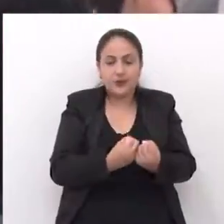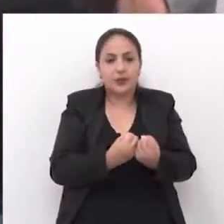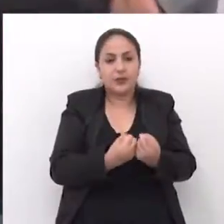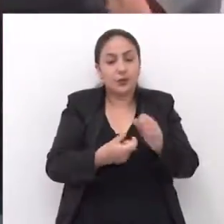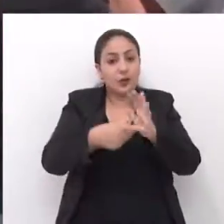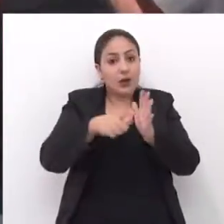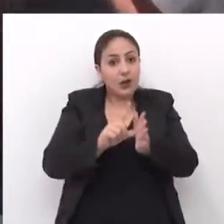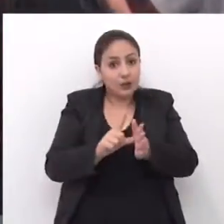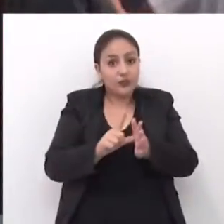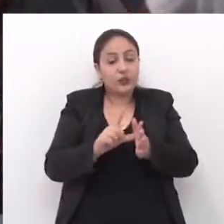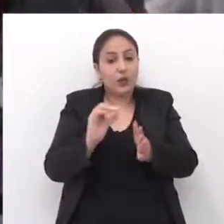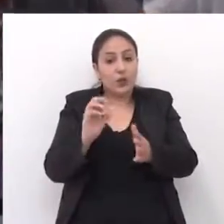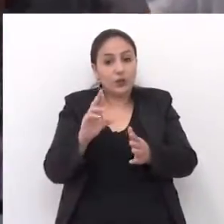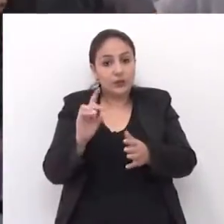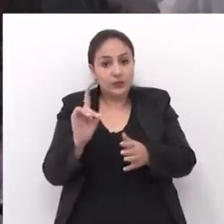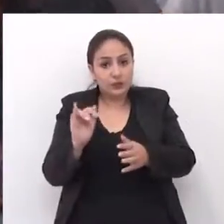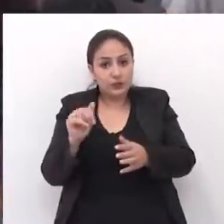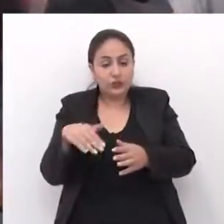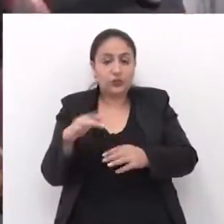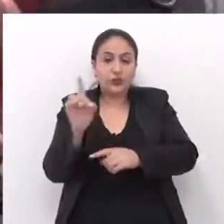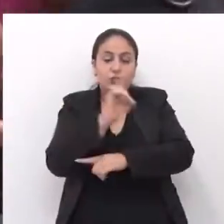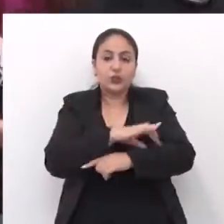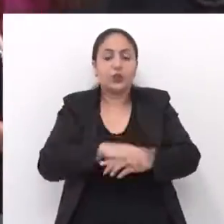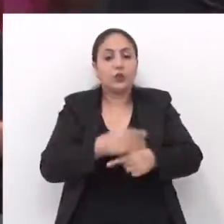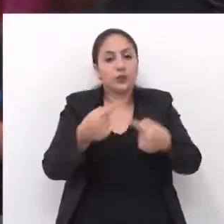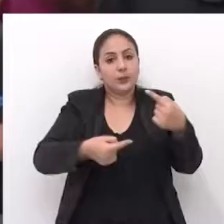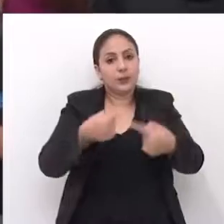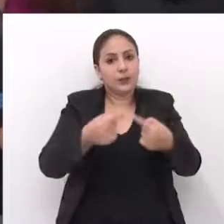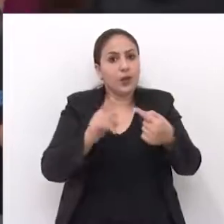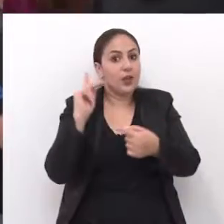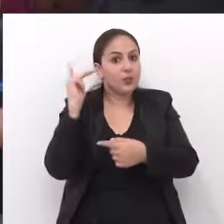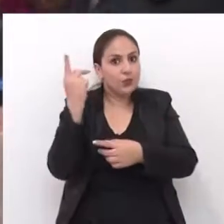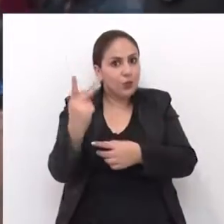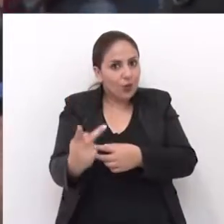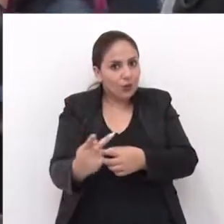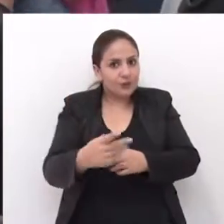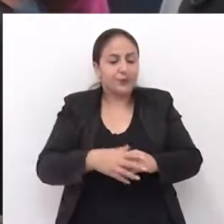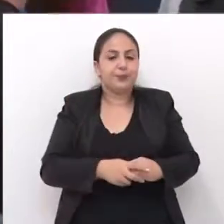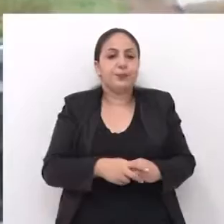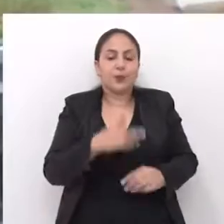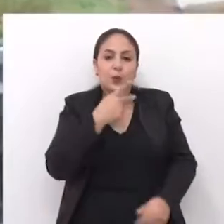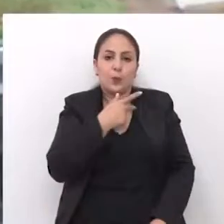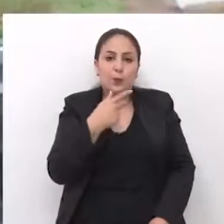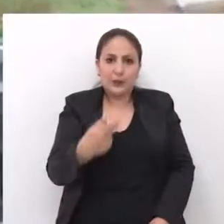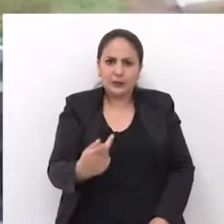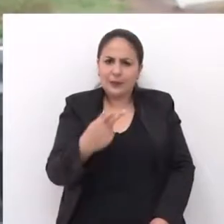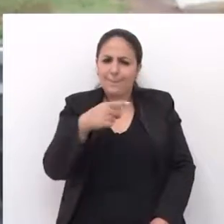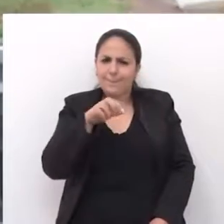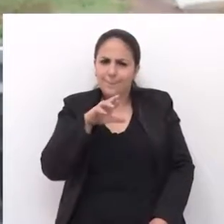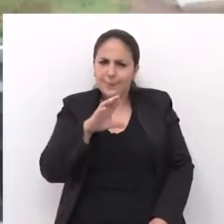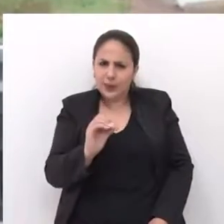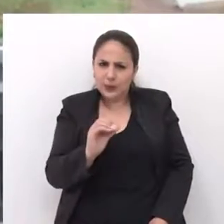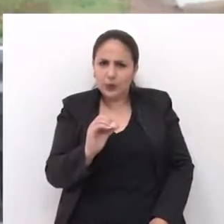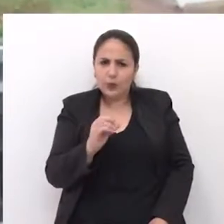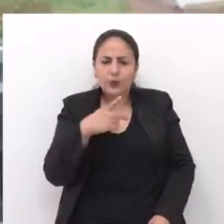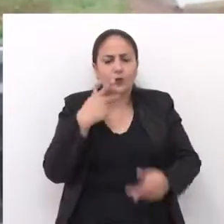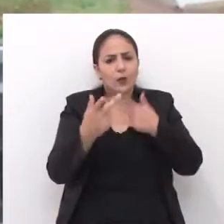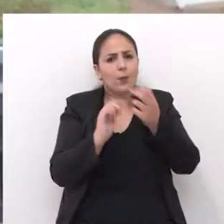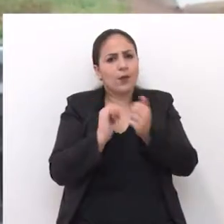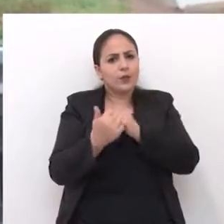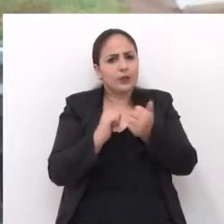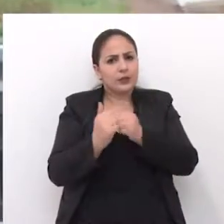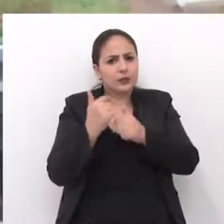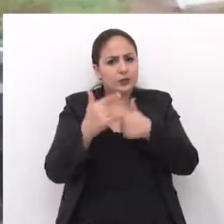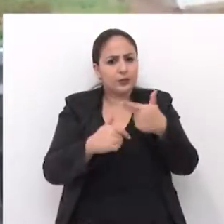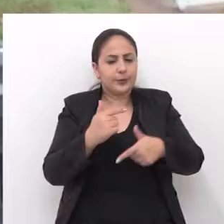que antecederam a ordem do dia, o debate foi considerado histórico. O presidente Pedro Danelli